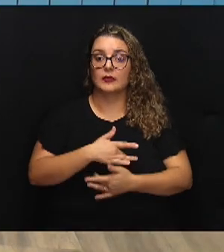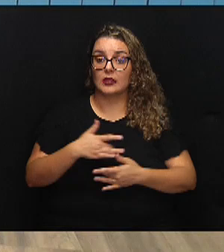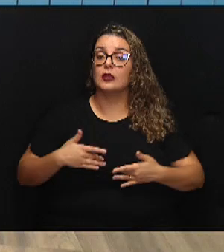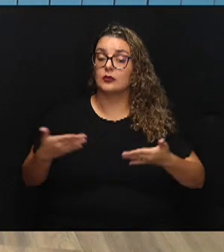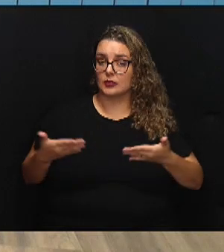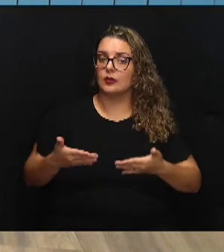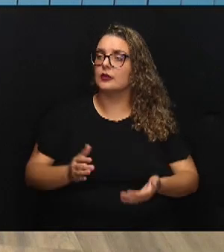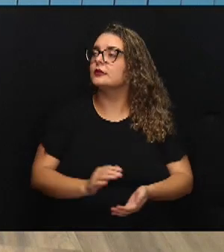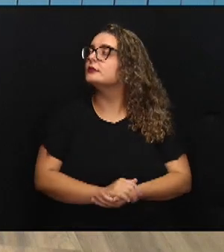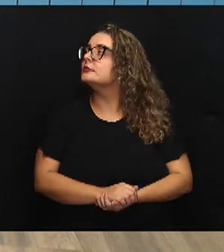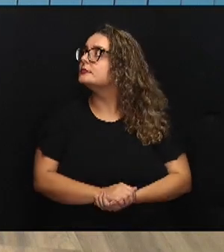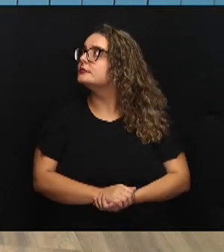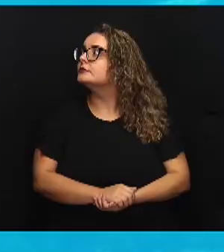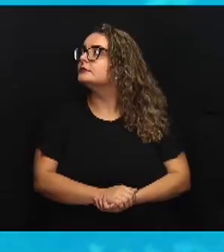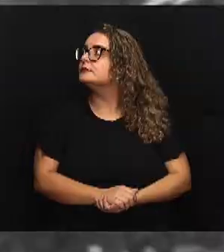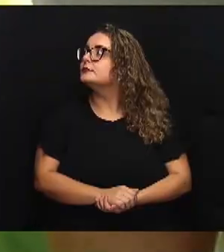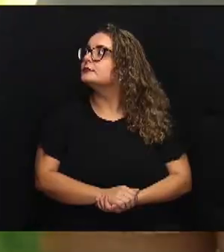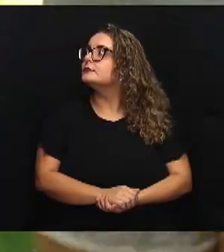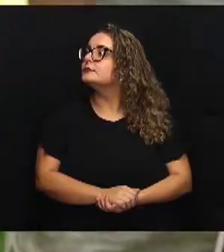Agora.